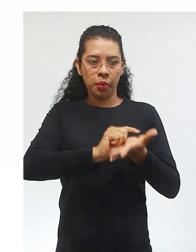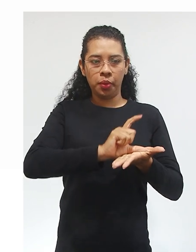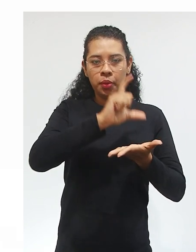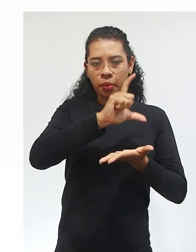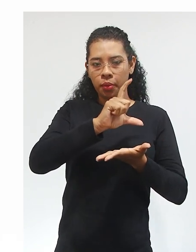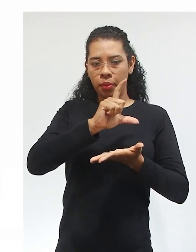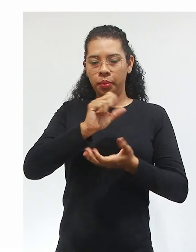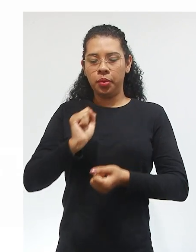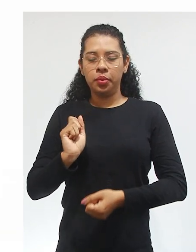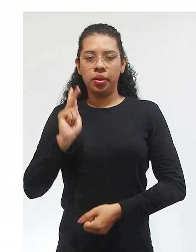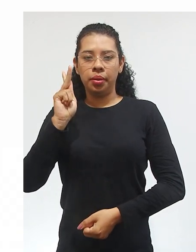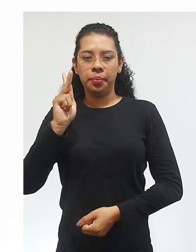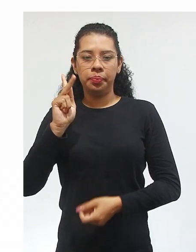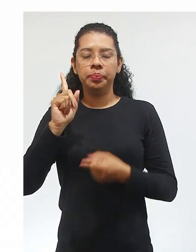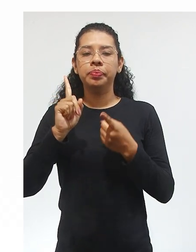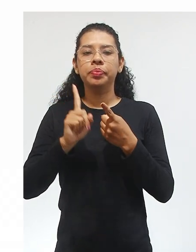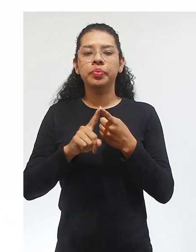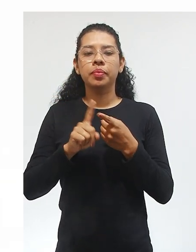ok?